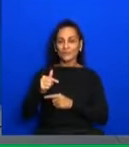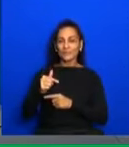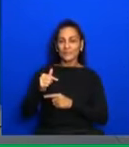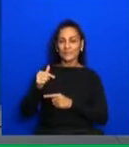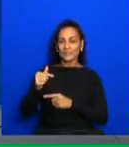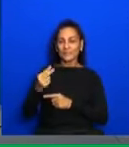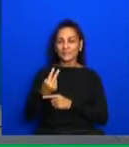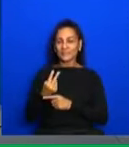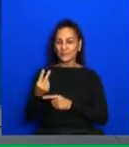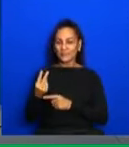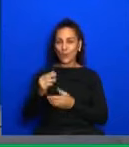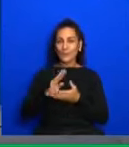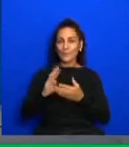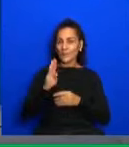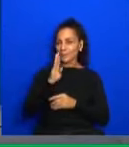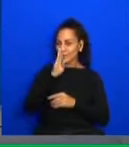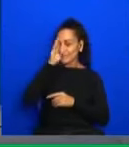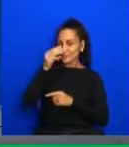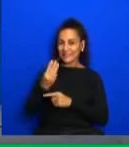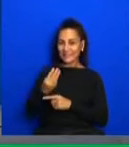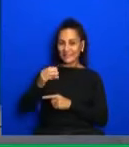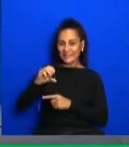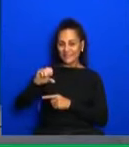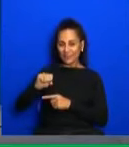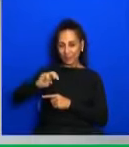2722. O prêmio principal é de